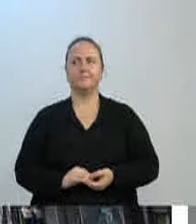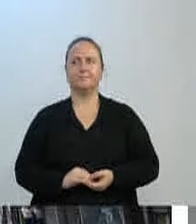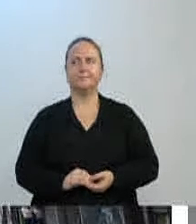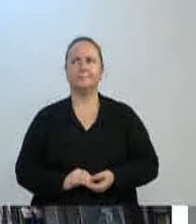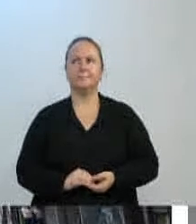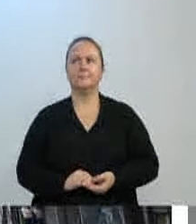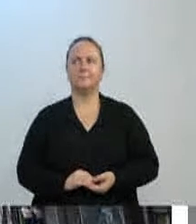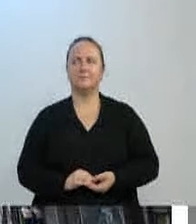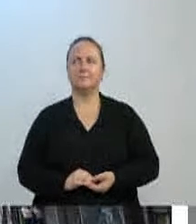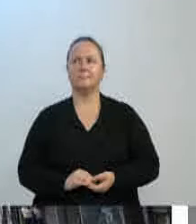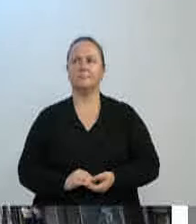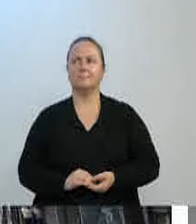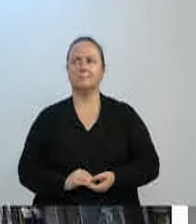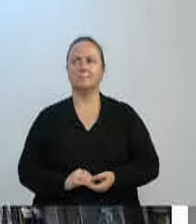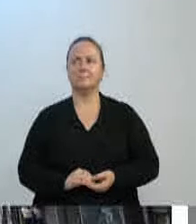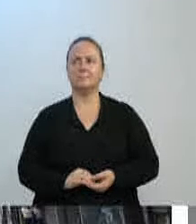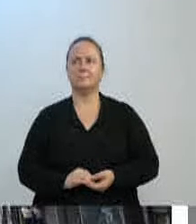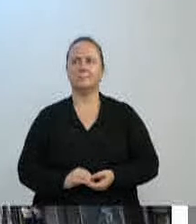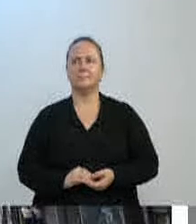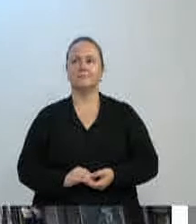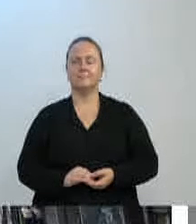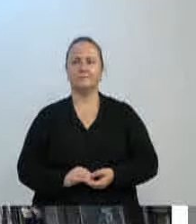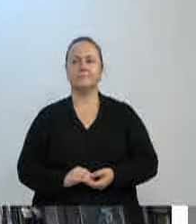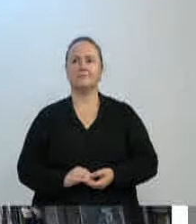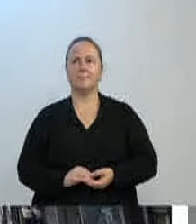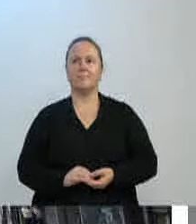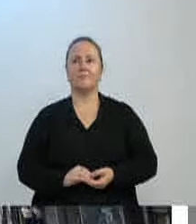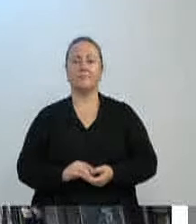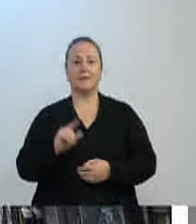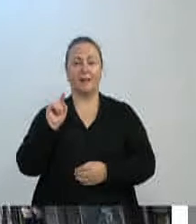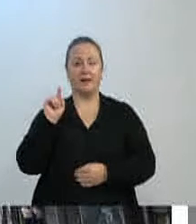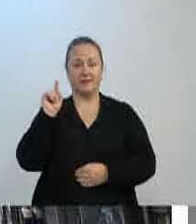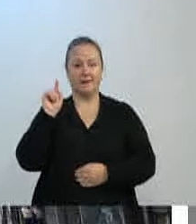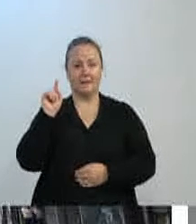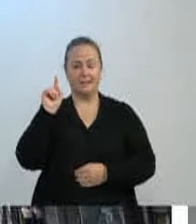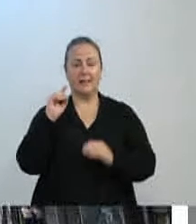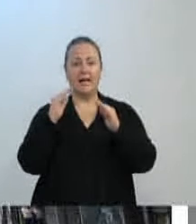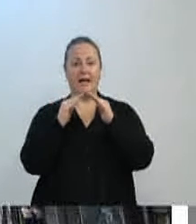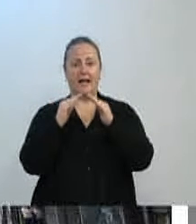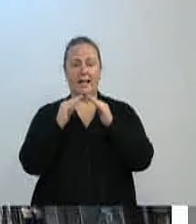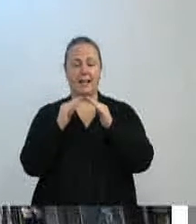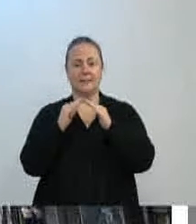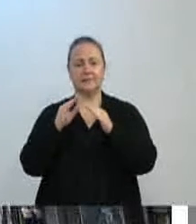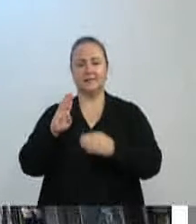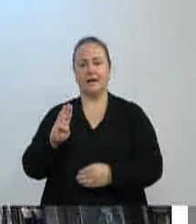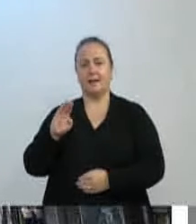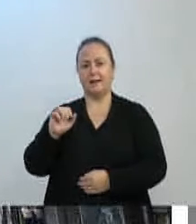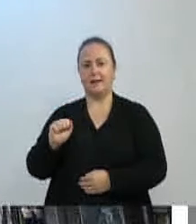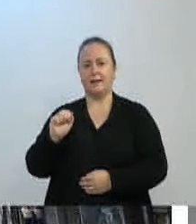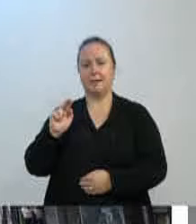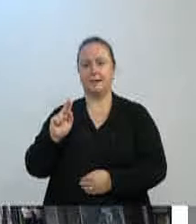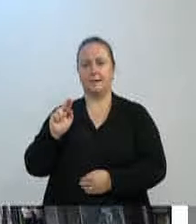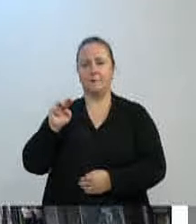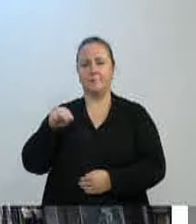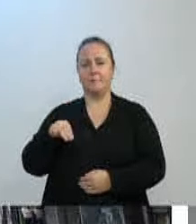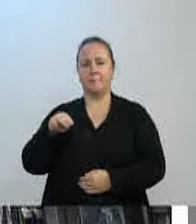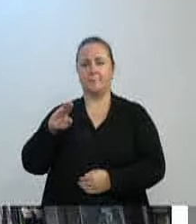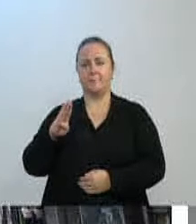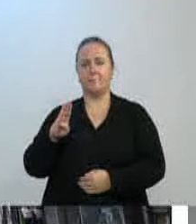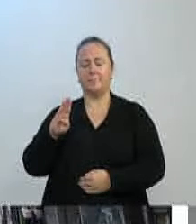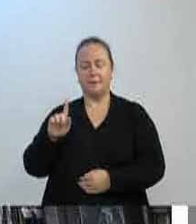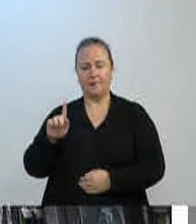Tudo isso aqui é da mesma casa, que era a casa do Baumgart, onde é o Banco